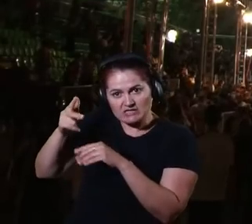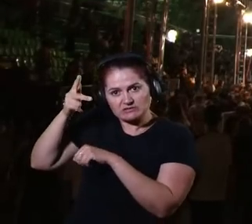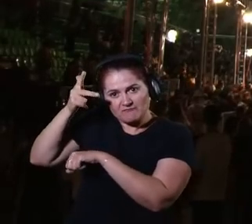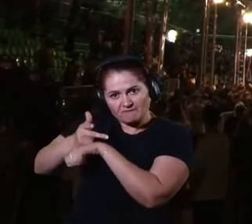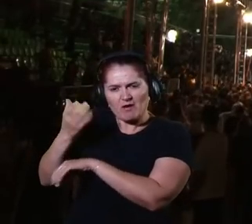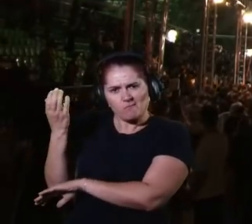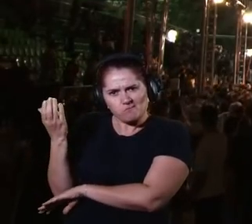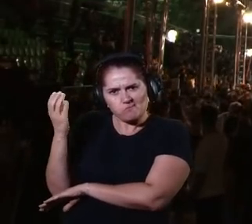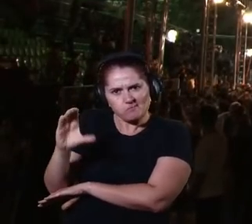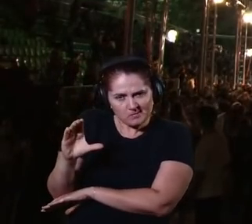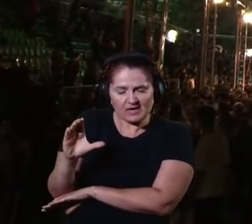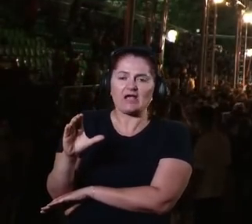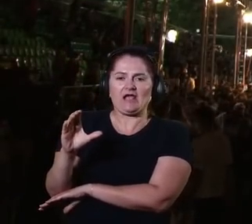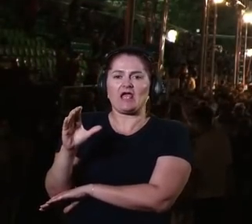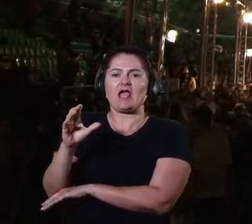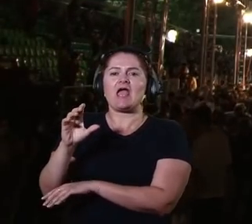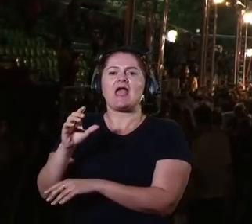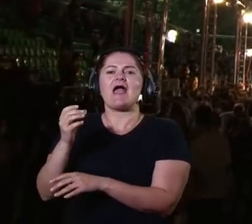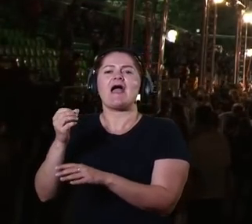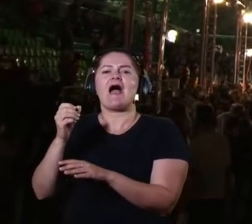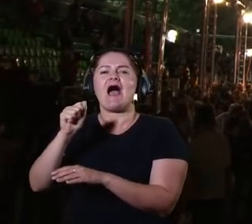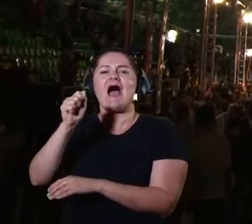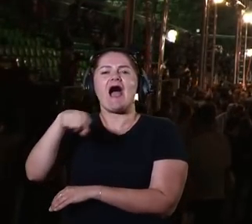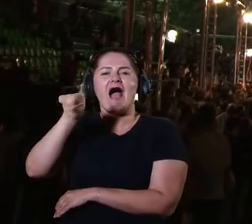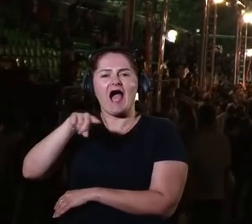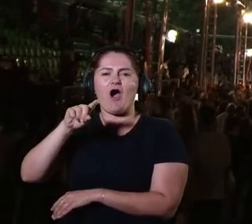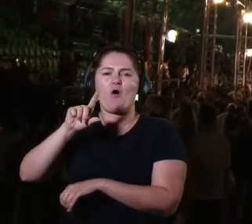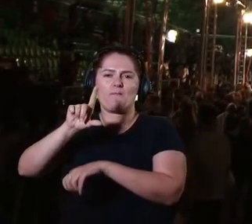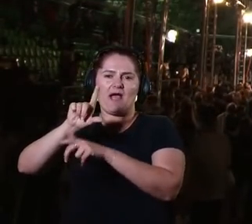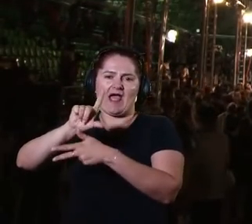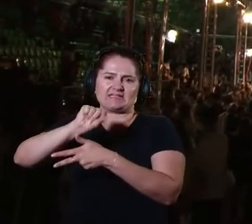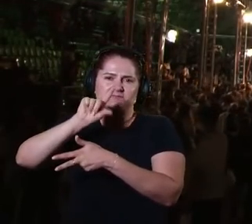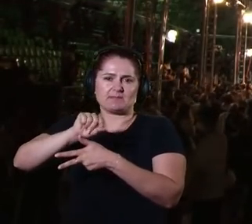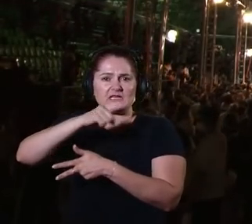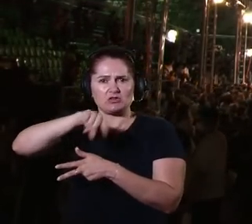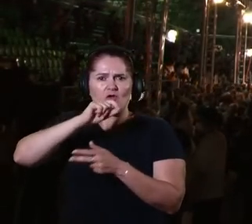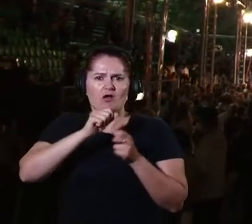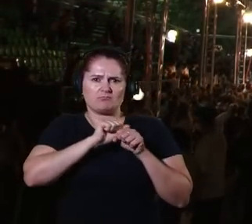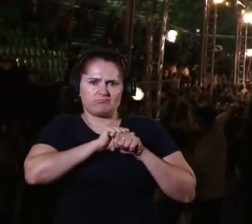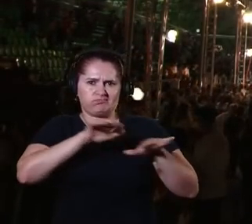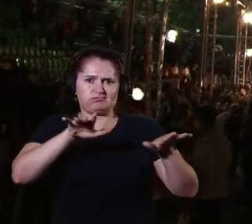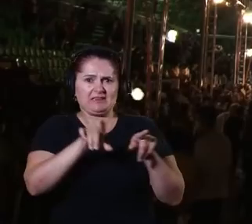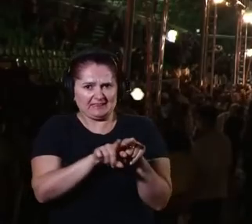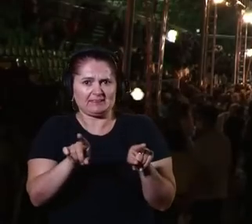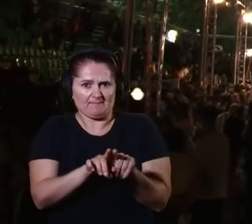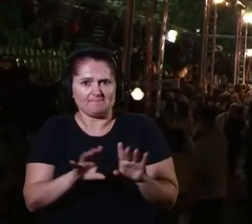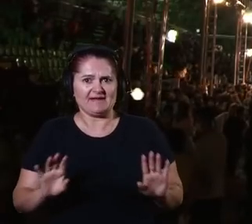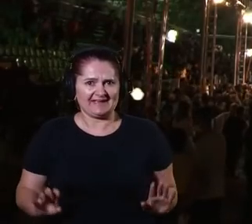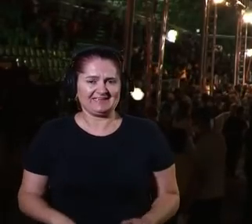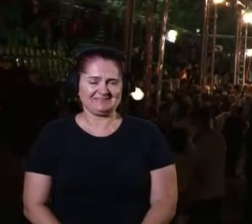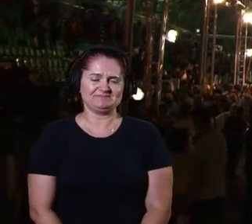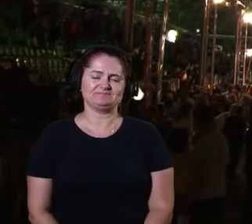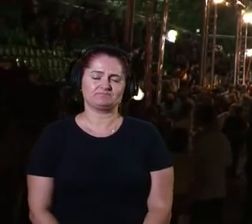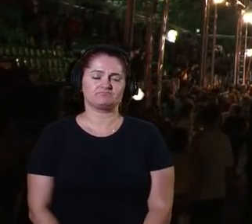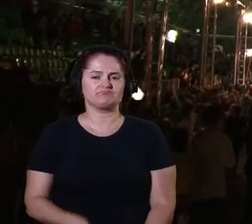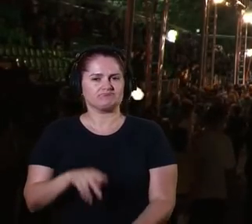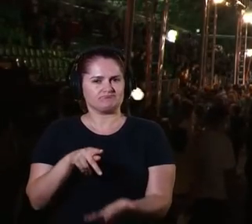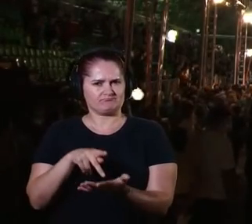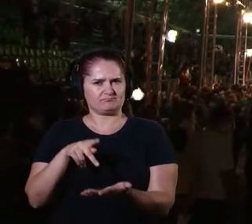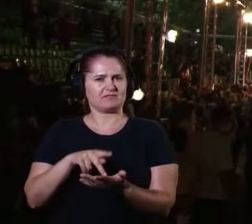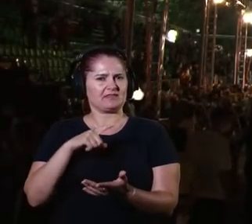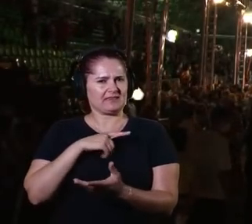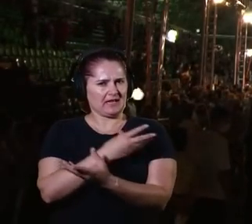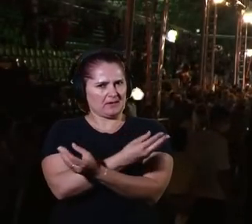compartilha o pessoal fazendo a dança. Será que a gente consegue também, Thales? Ah, sem dúvida alguma, tenho certeza que muitas pessoas